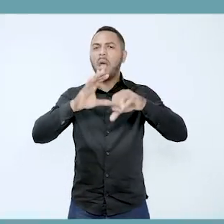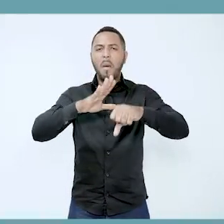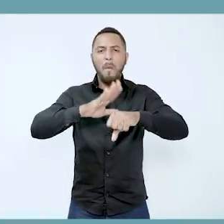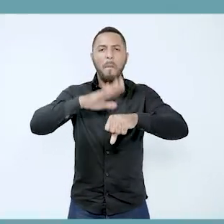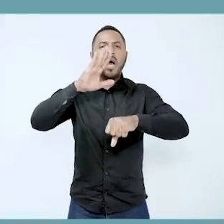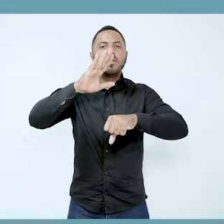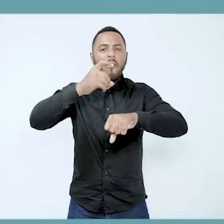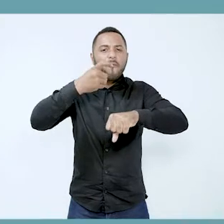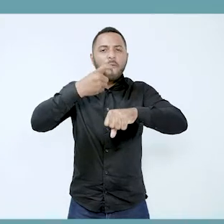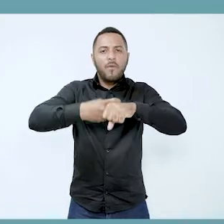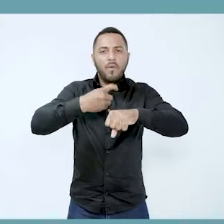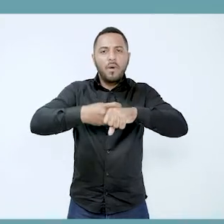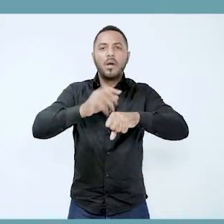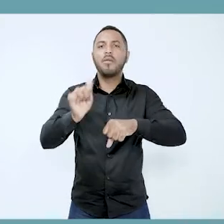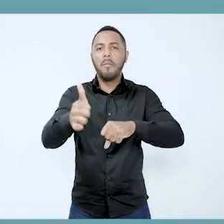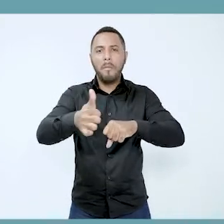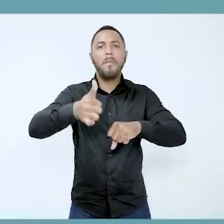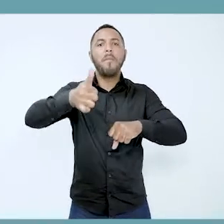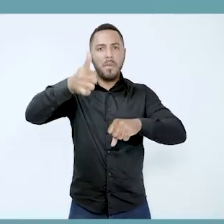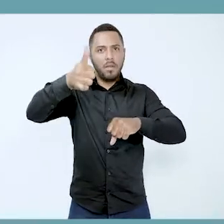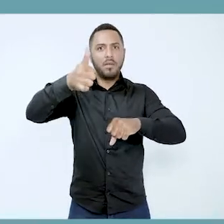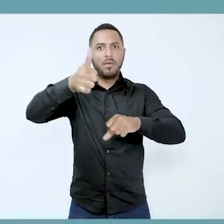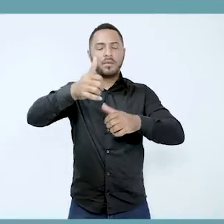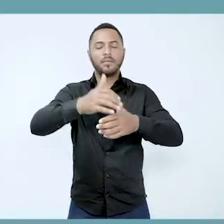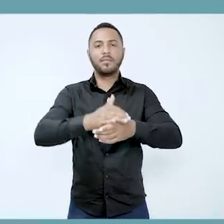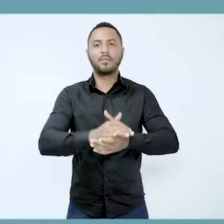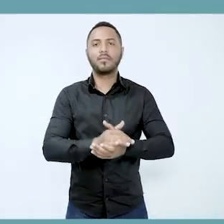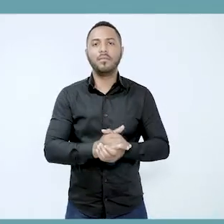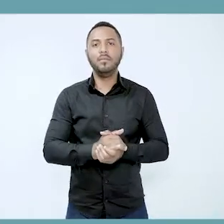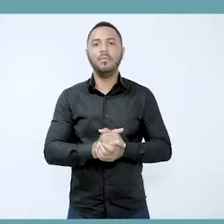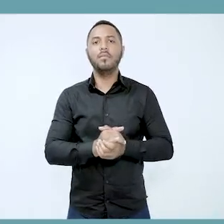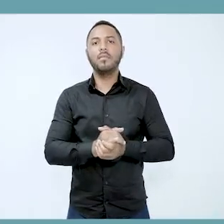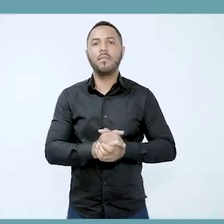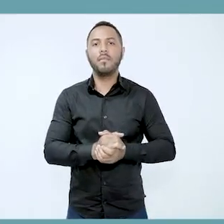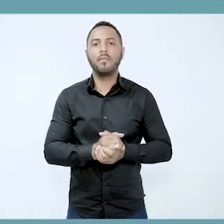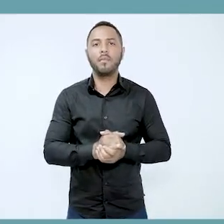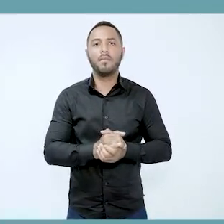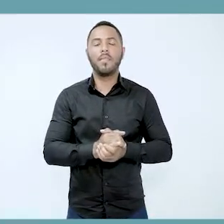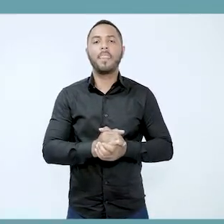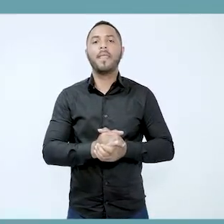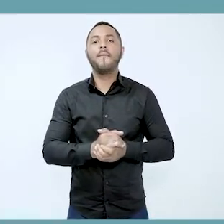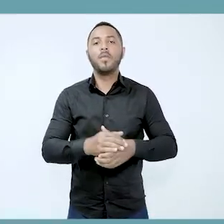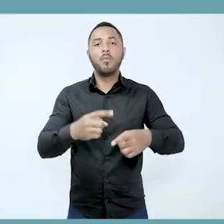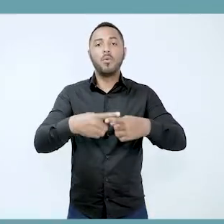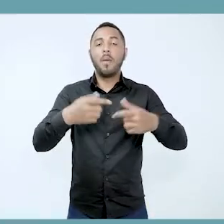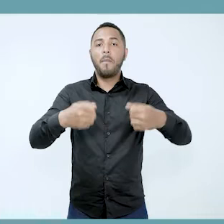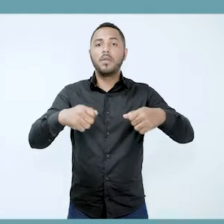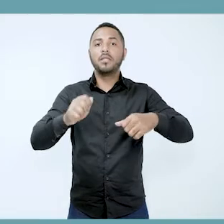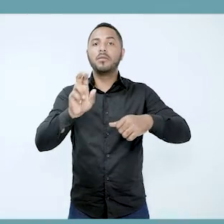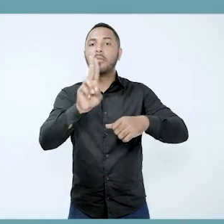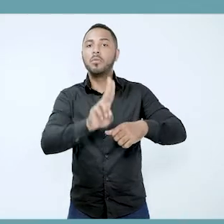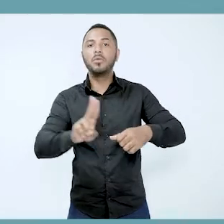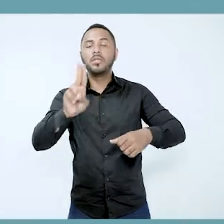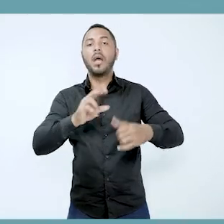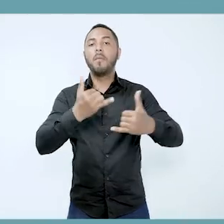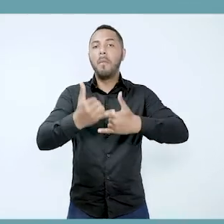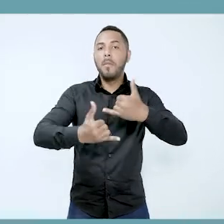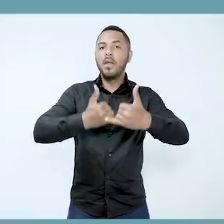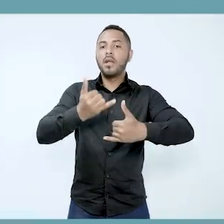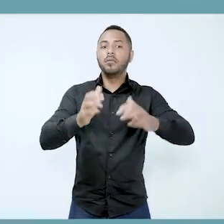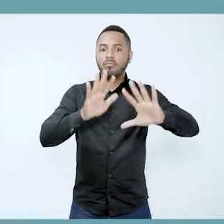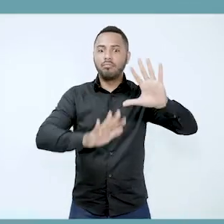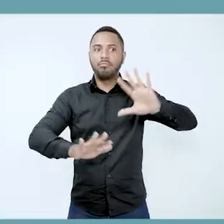de pito, que eram bolas de couro, com o pito para fora e que tínhamos o cuidado